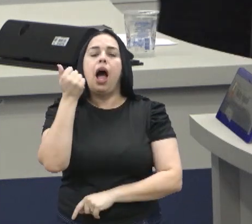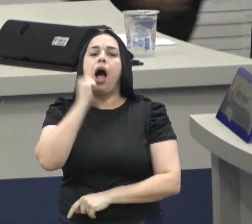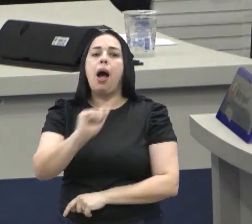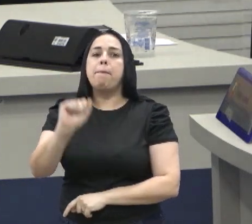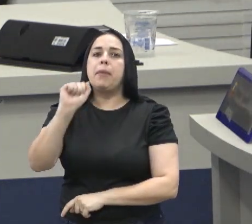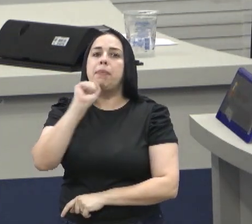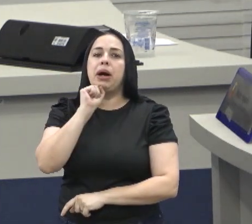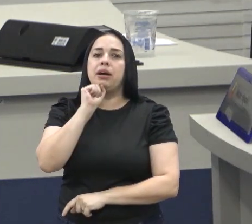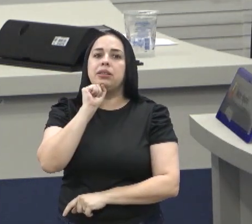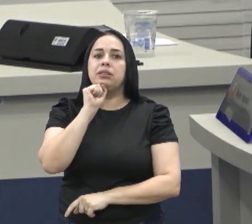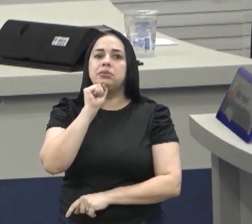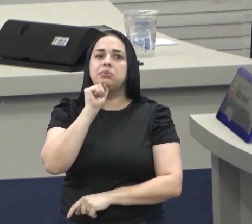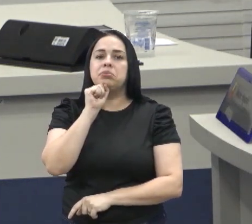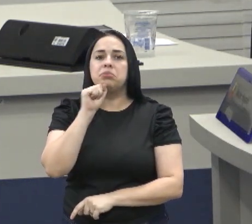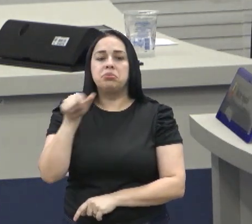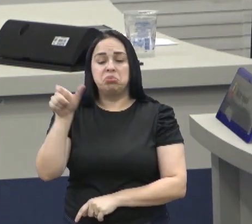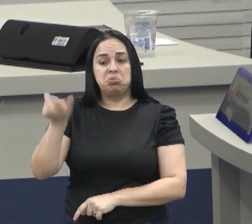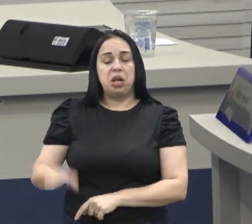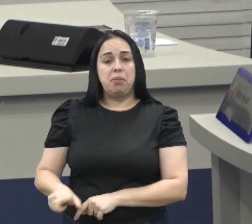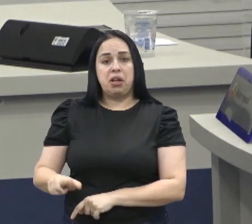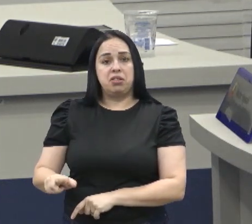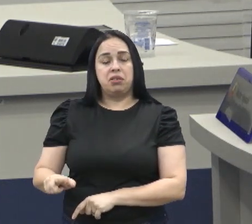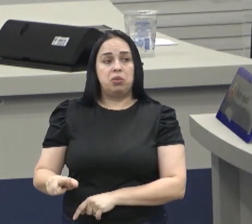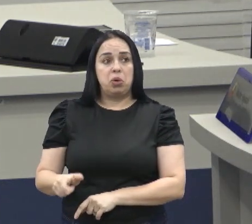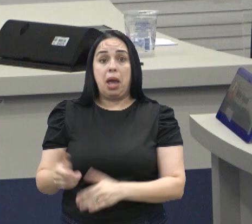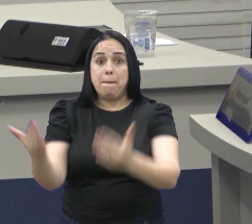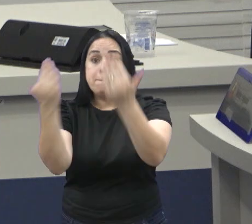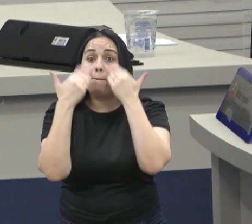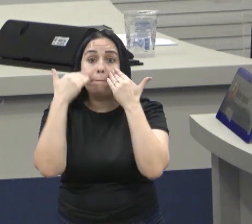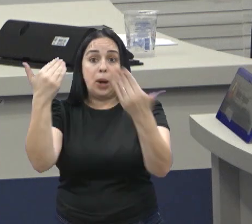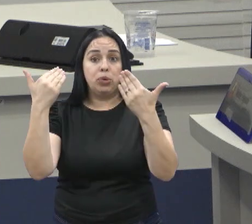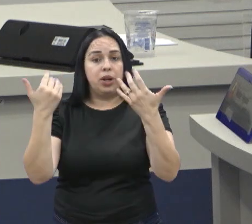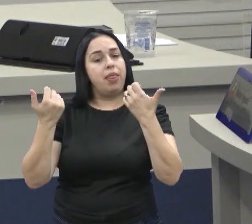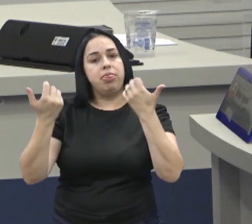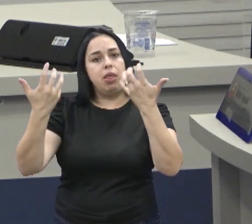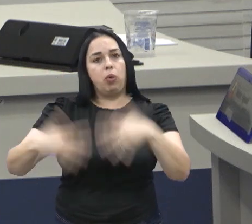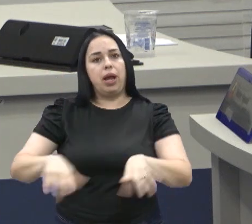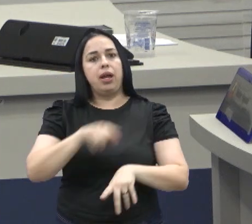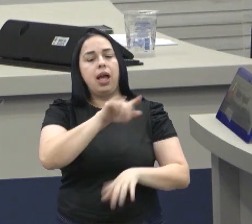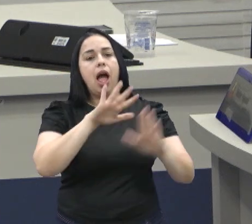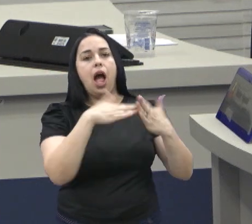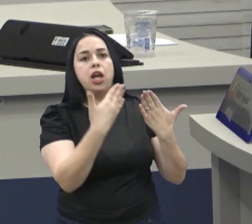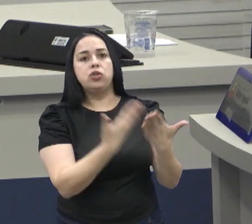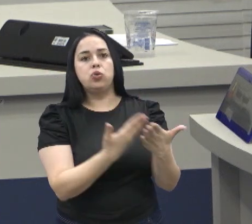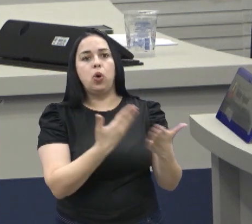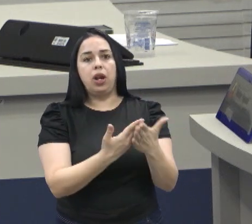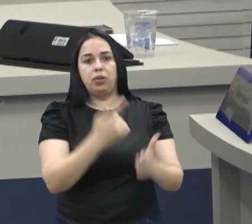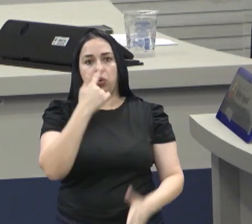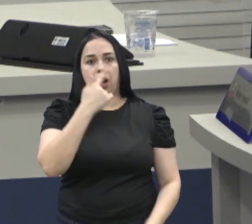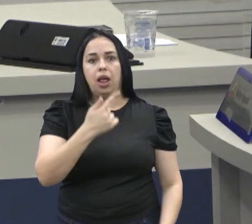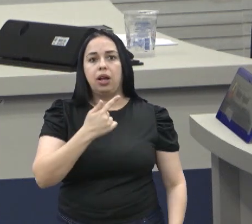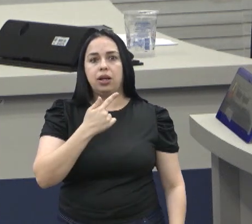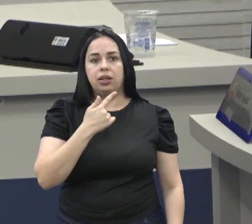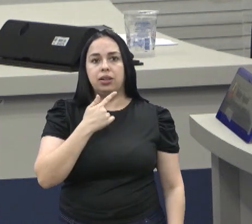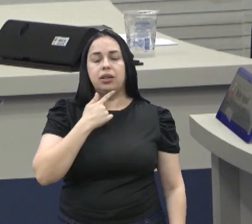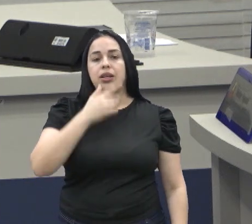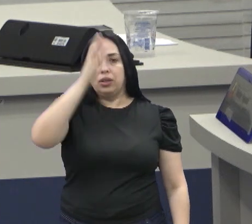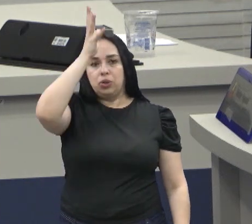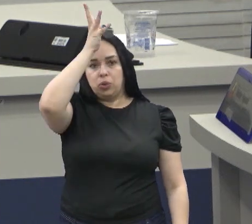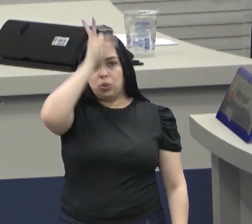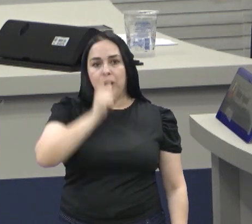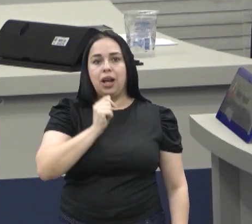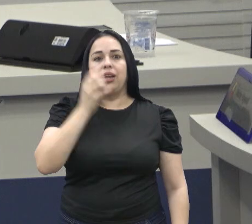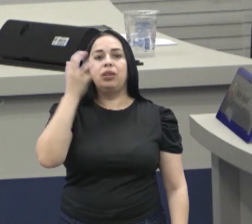por bem que não queria se expor, que a escola municipal lá do Galo Branco não teve nenhuma aula de